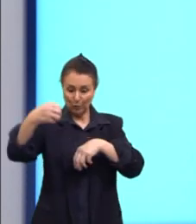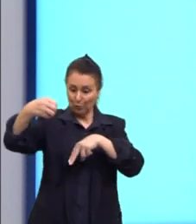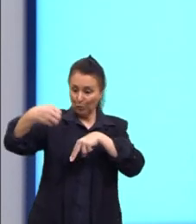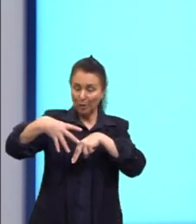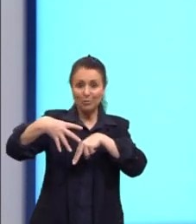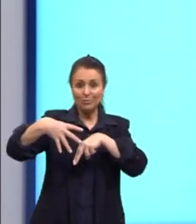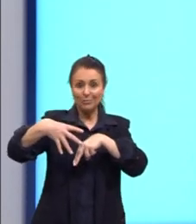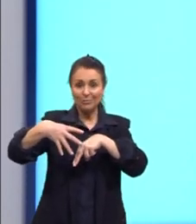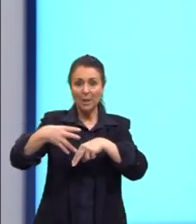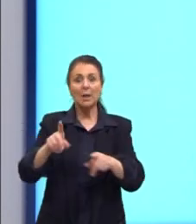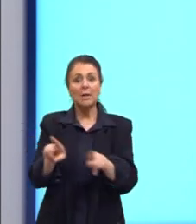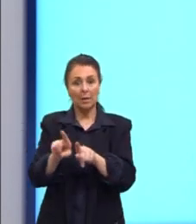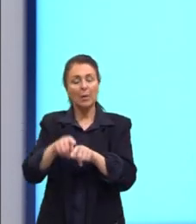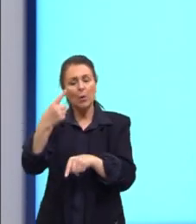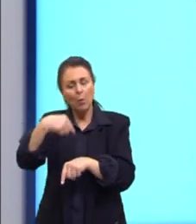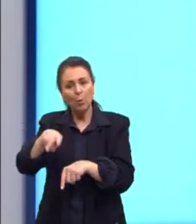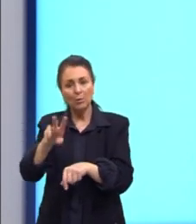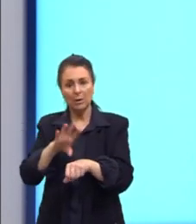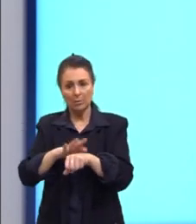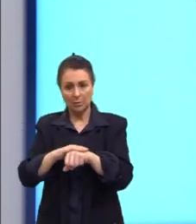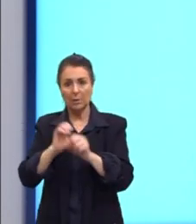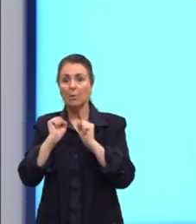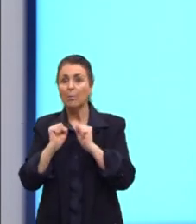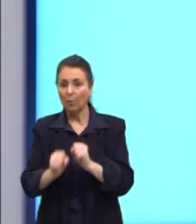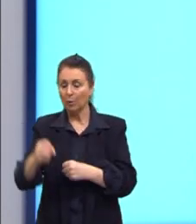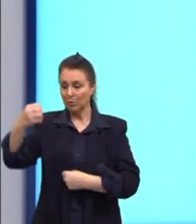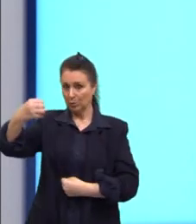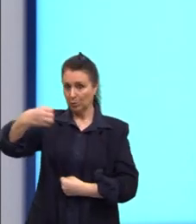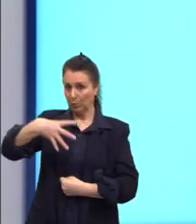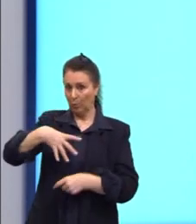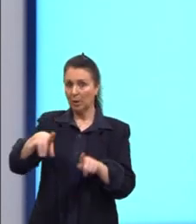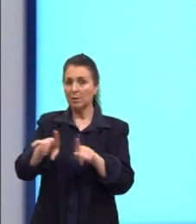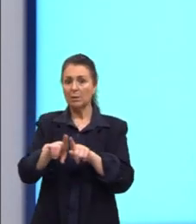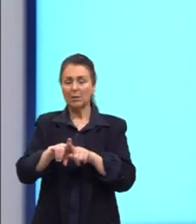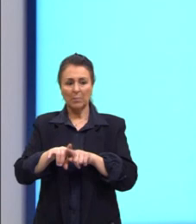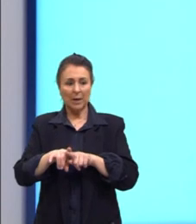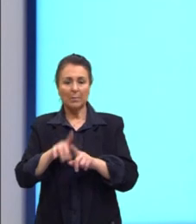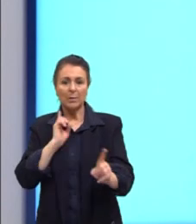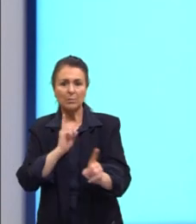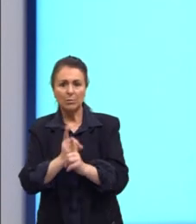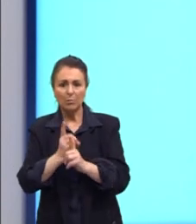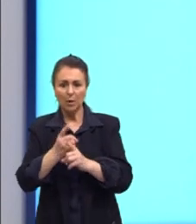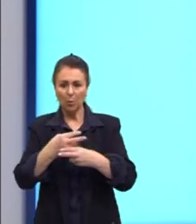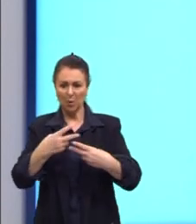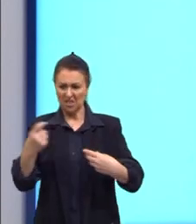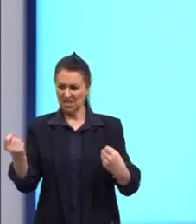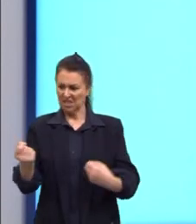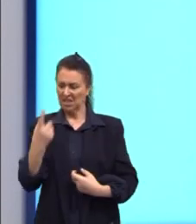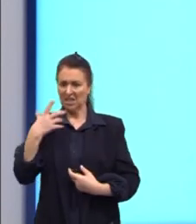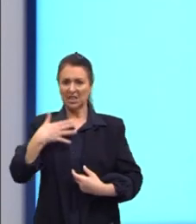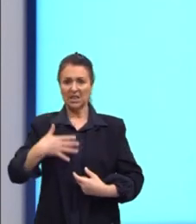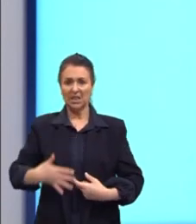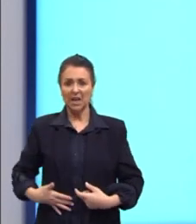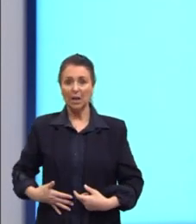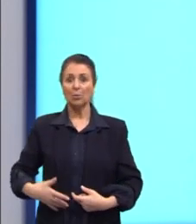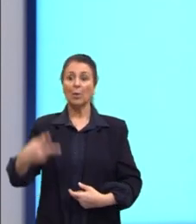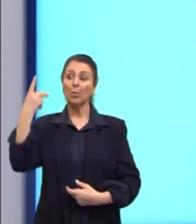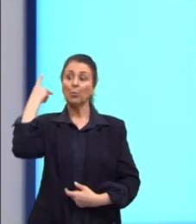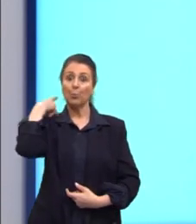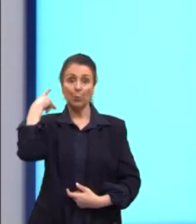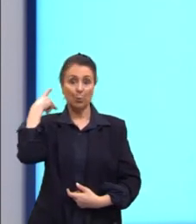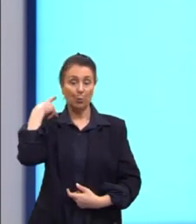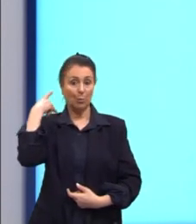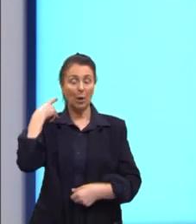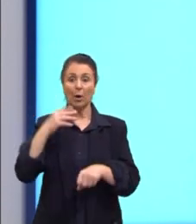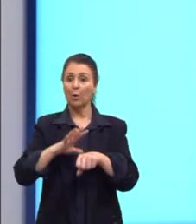identificação de lesão o raio-x também pode ser aplicado para detecção de corpos estranhos de Diagnósticos de pneumonia e doenças